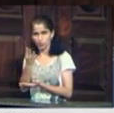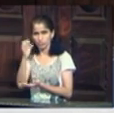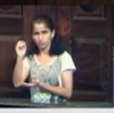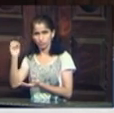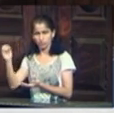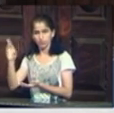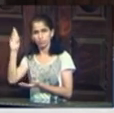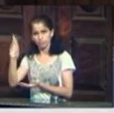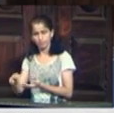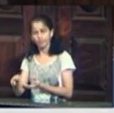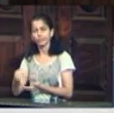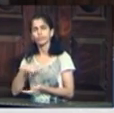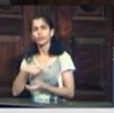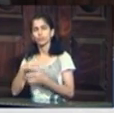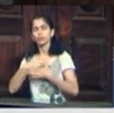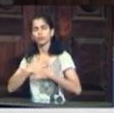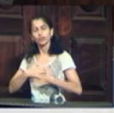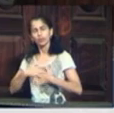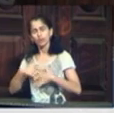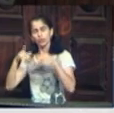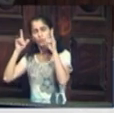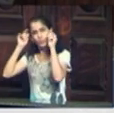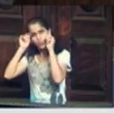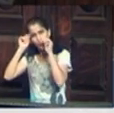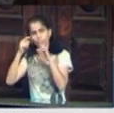tranquilidade de poder contar com esse recurso.